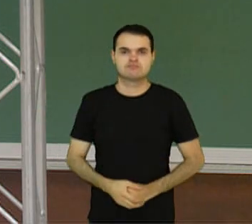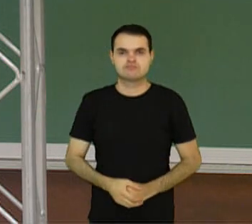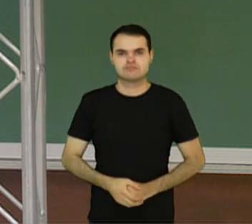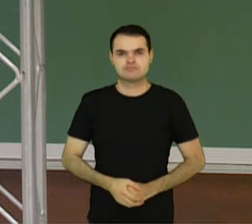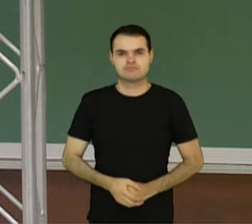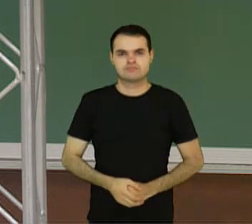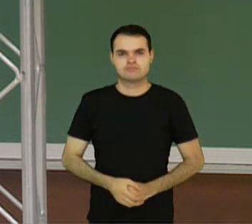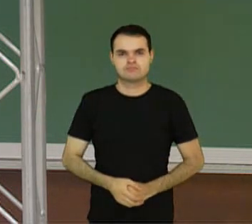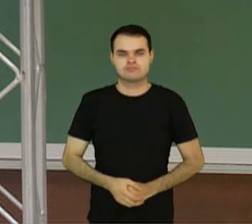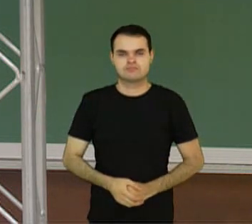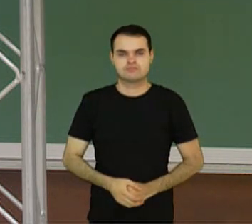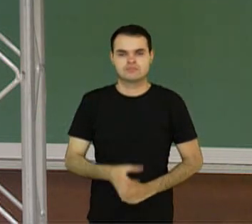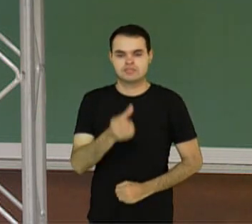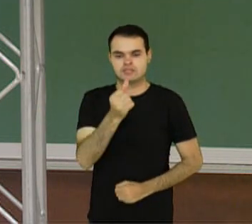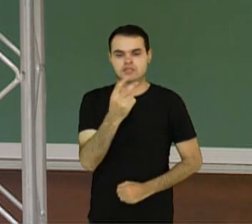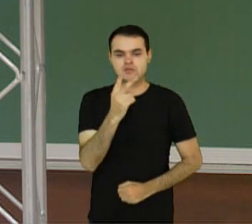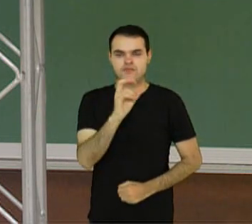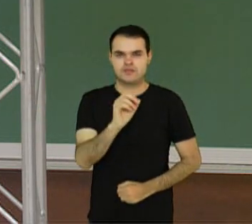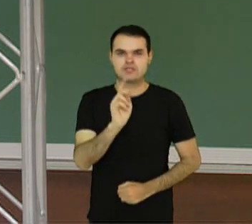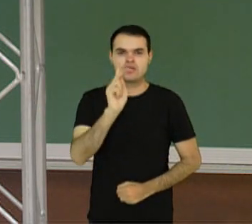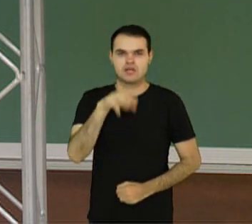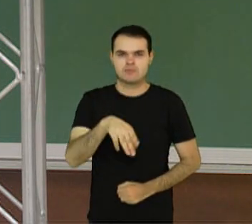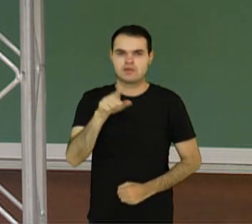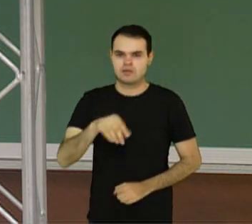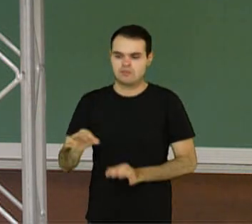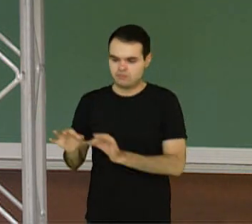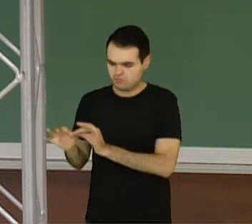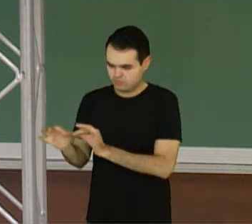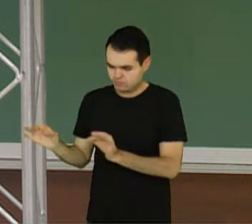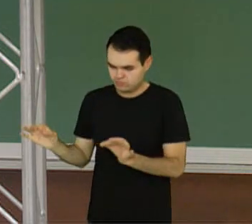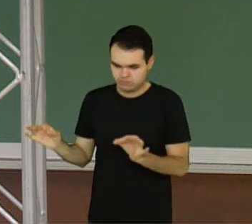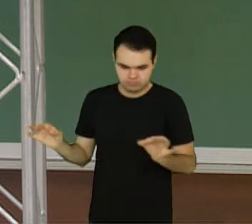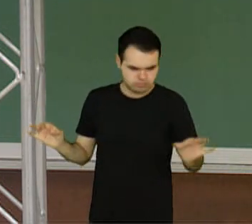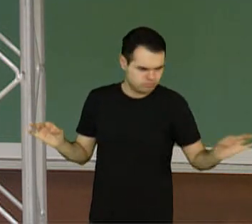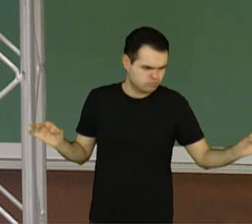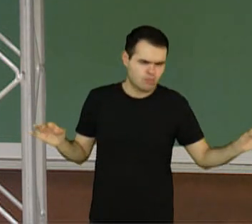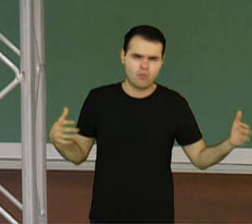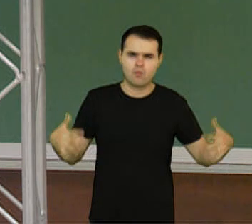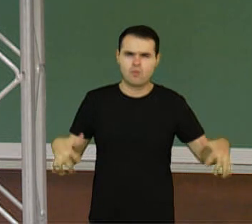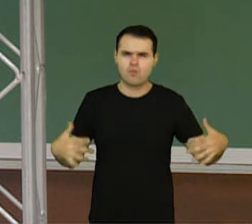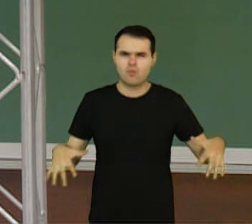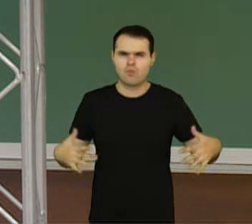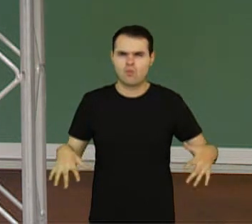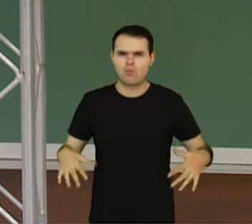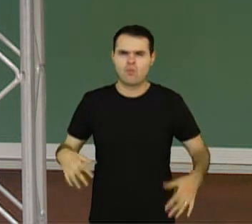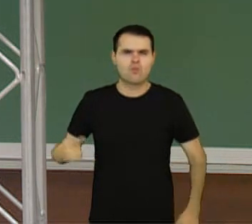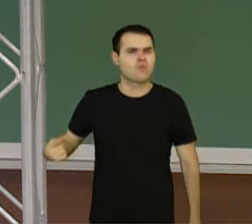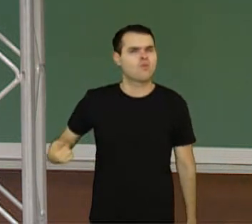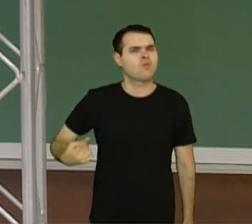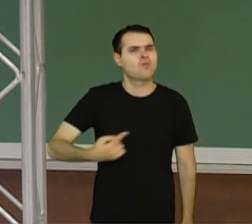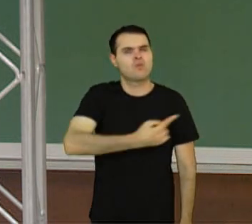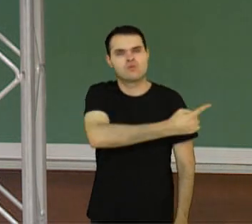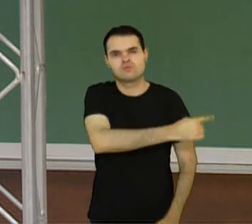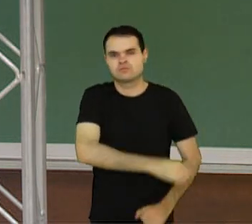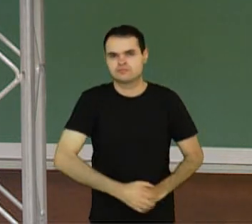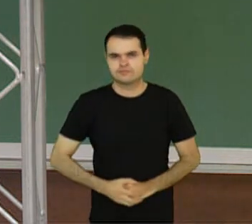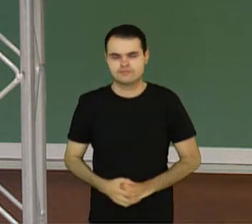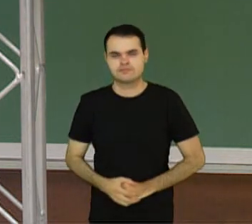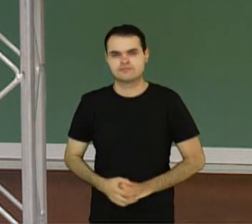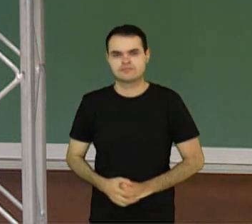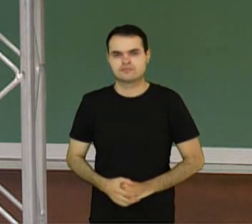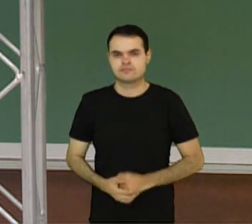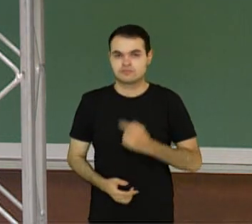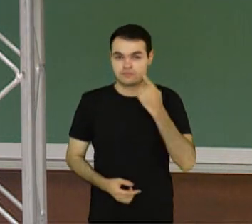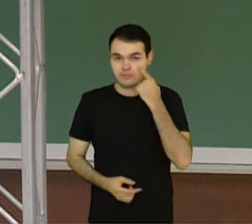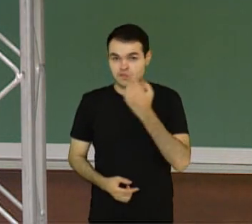Então, 620 quilômetros é uma distância bem longa, né? Ok? Então, vamos lá. Olha